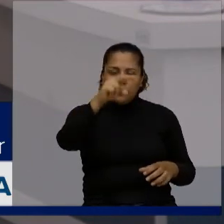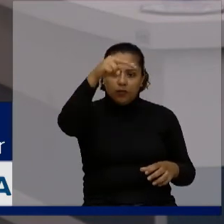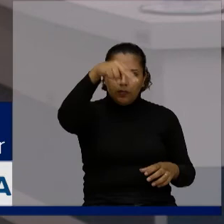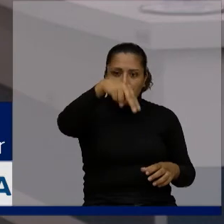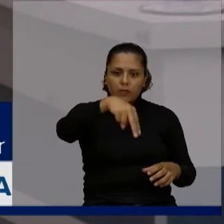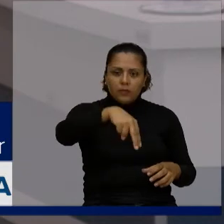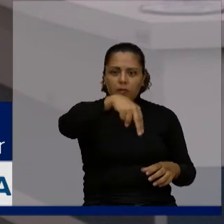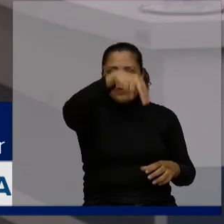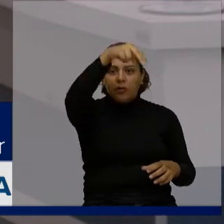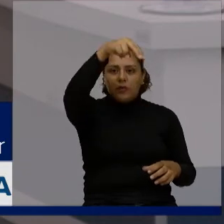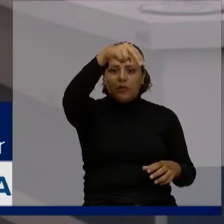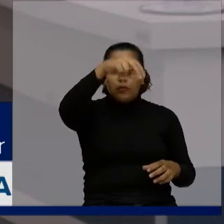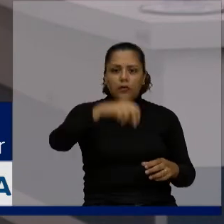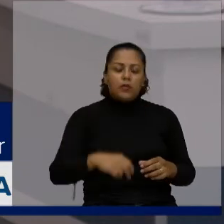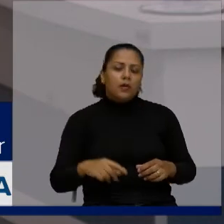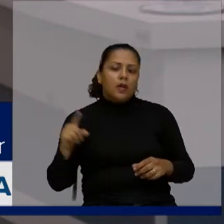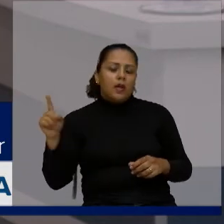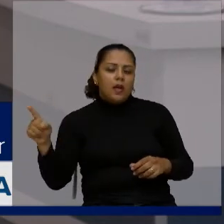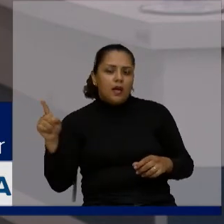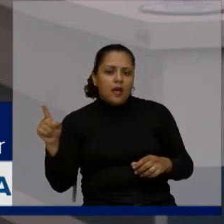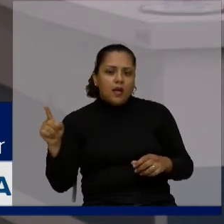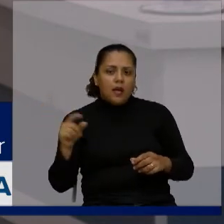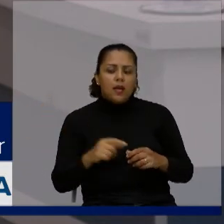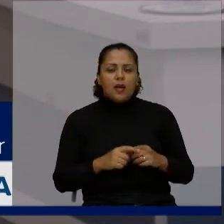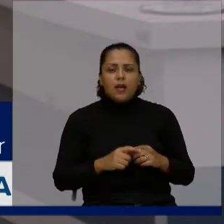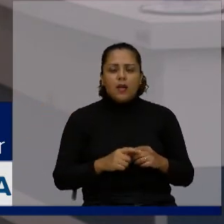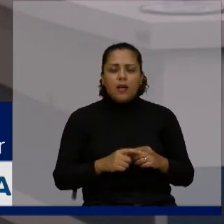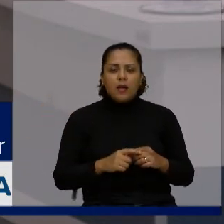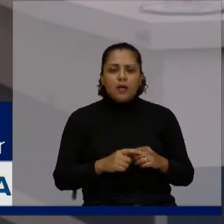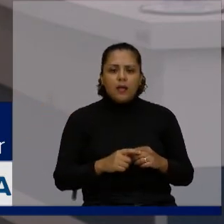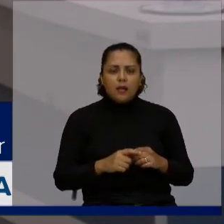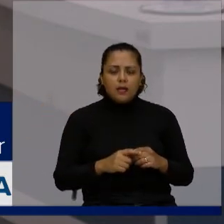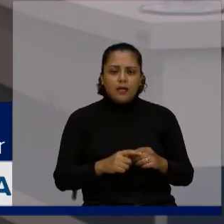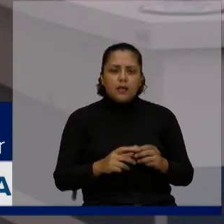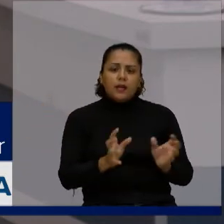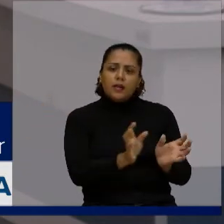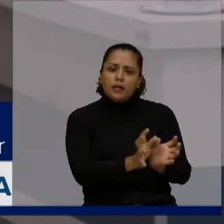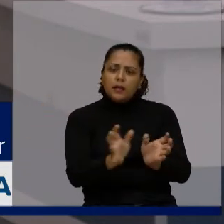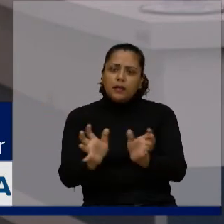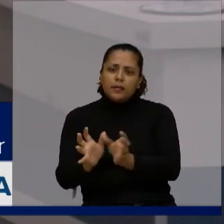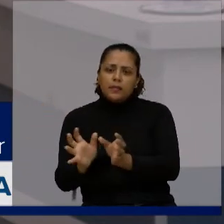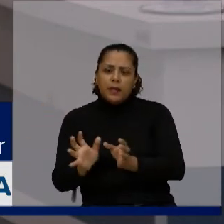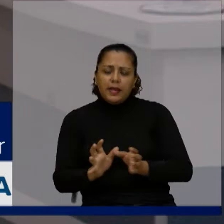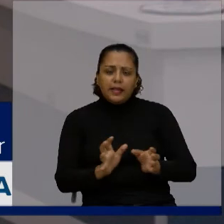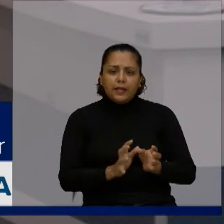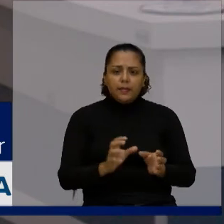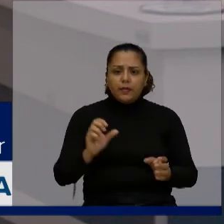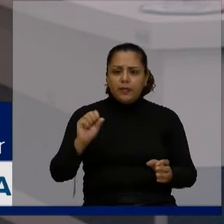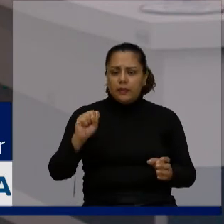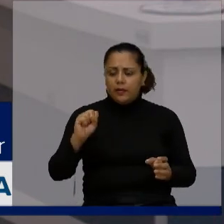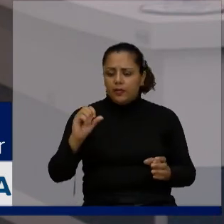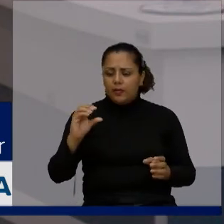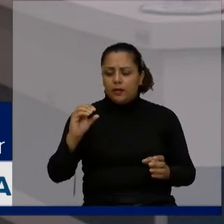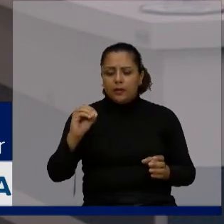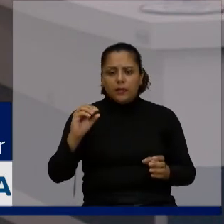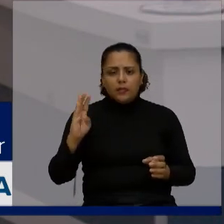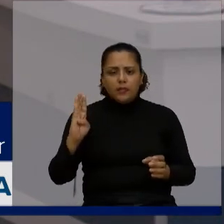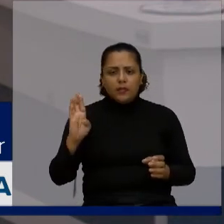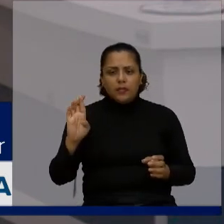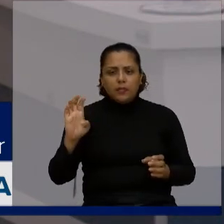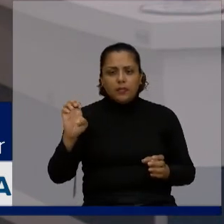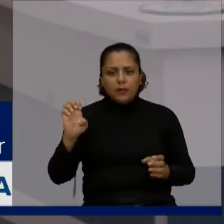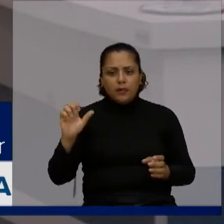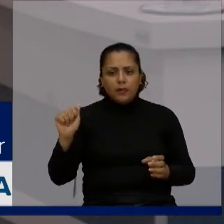servidor. Ele era responsável pela equipe sobreaviso. Então, toda vez que era o